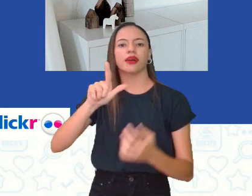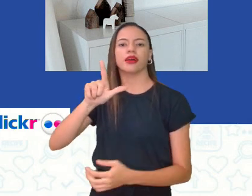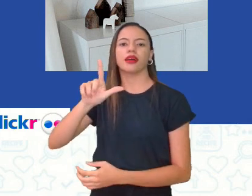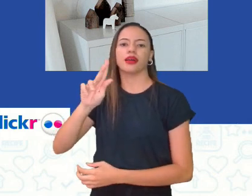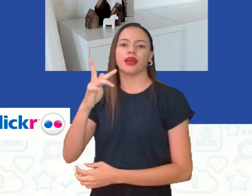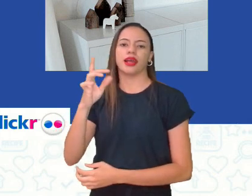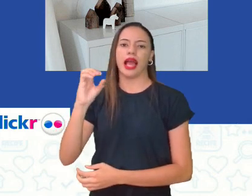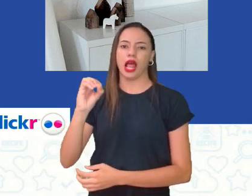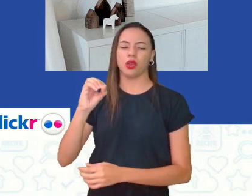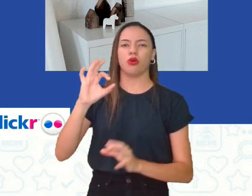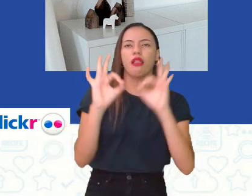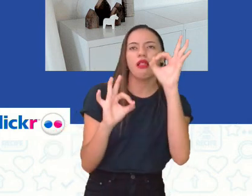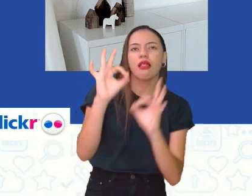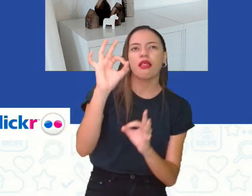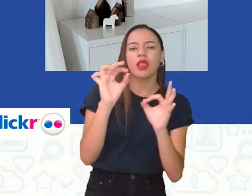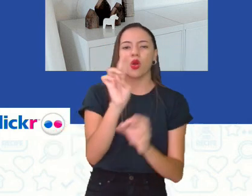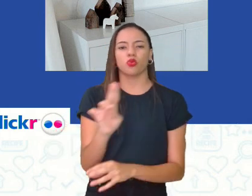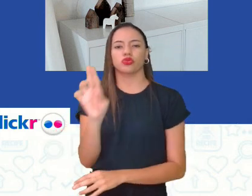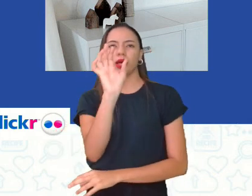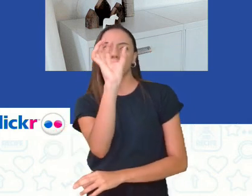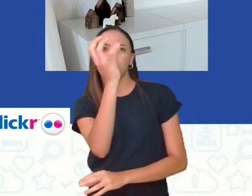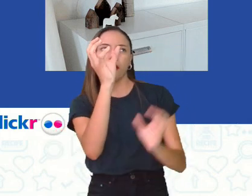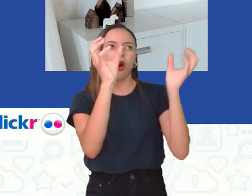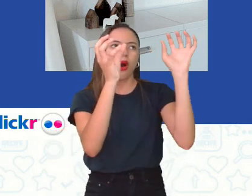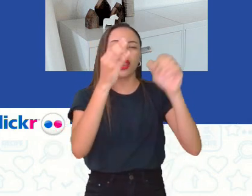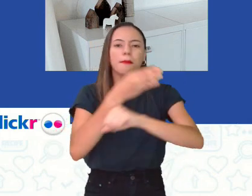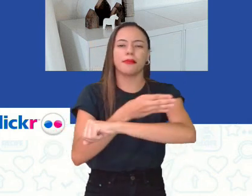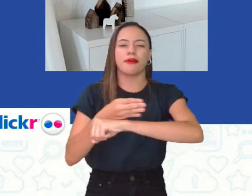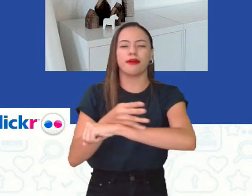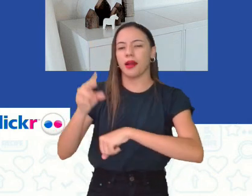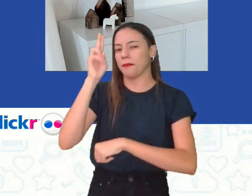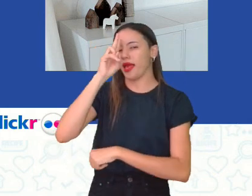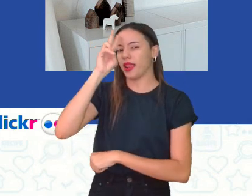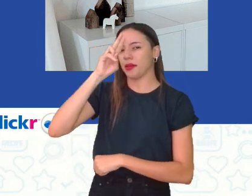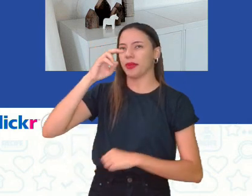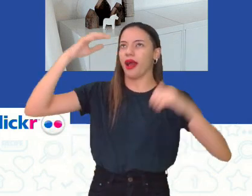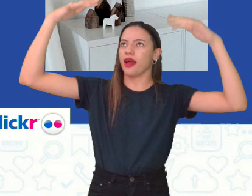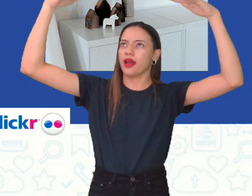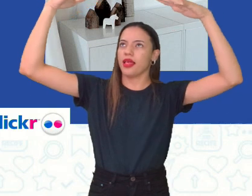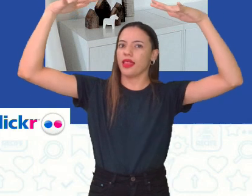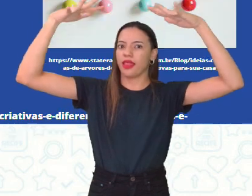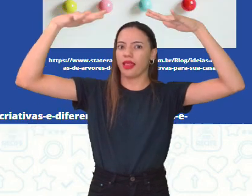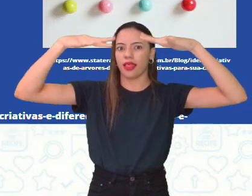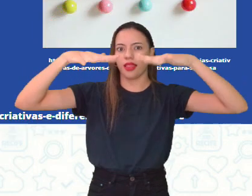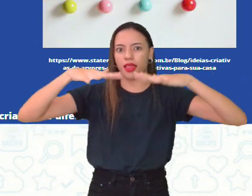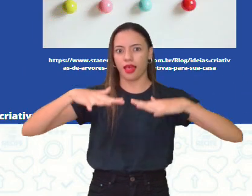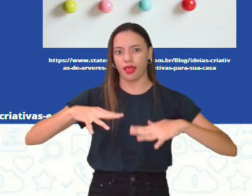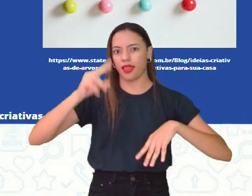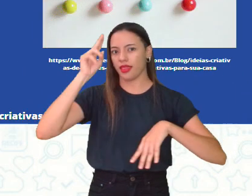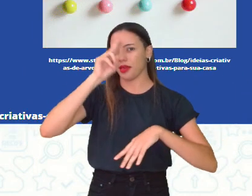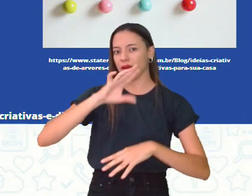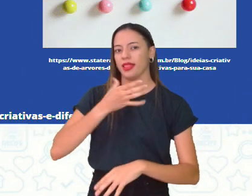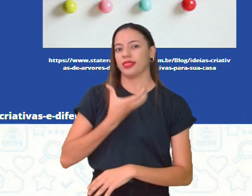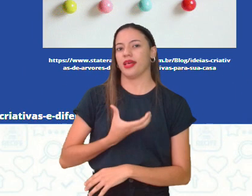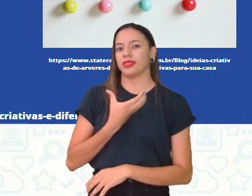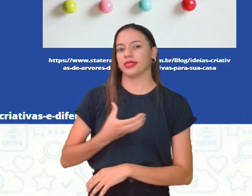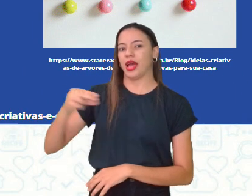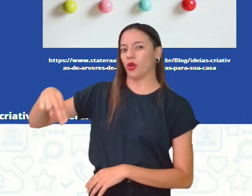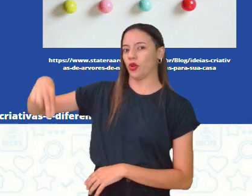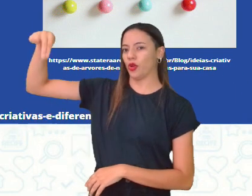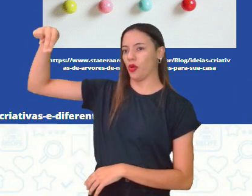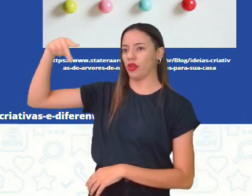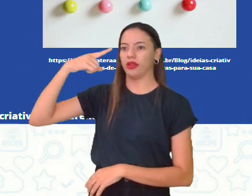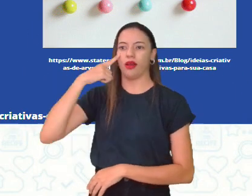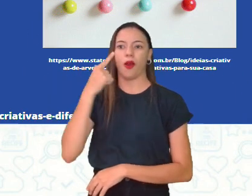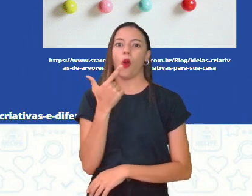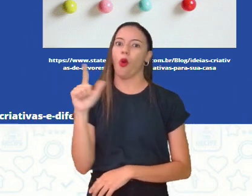com bolas brancas para lembrar um pouco a neve, né? Que lembrar o Natal no hemisfério norte. Vamos ver aqui, agora eu trouxe essa